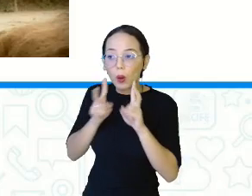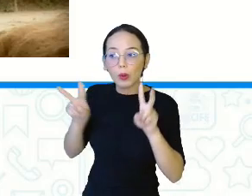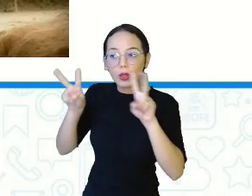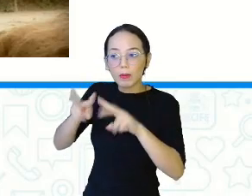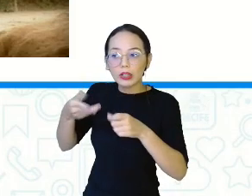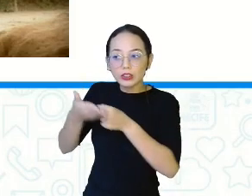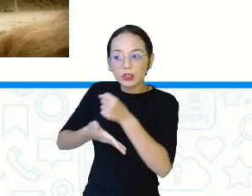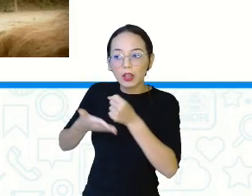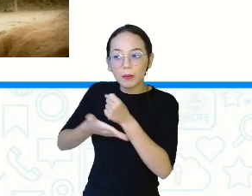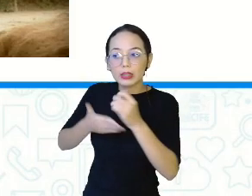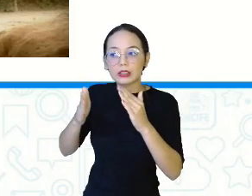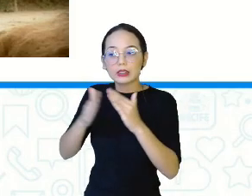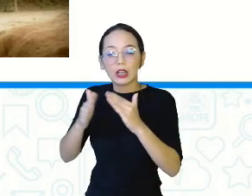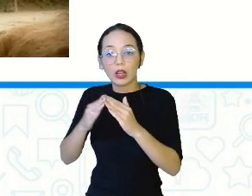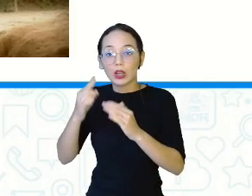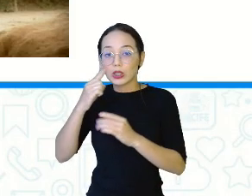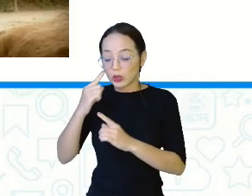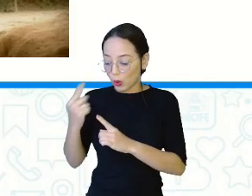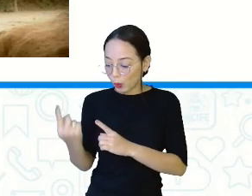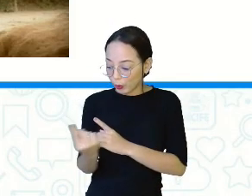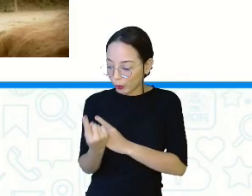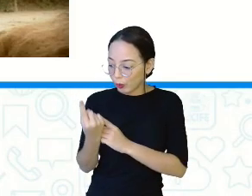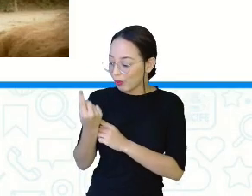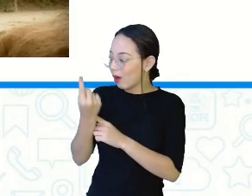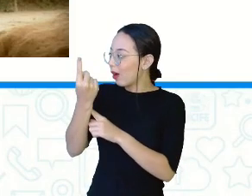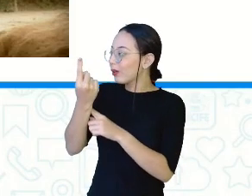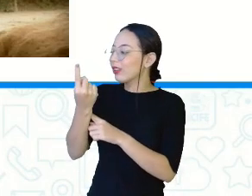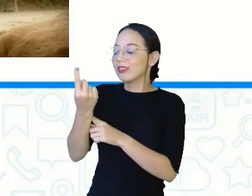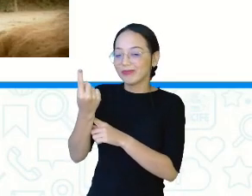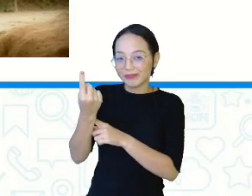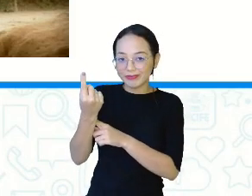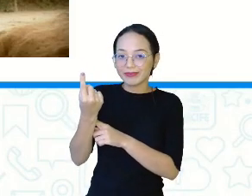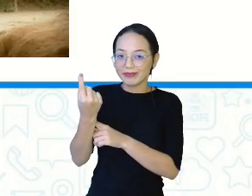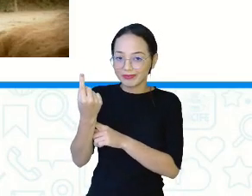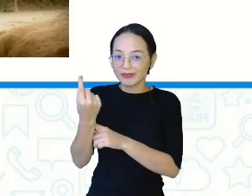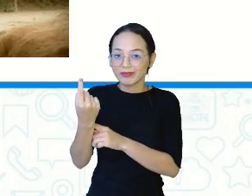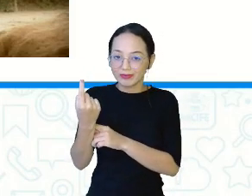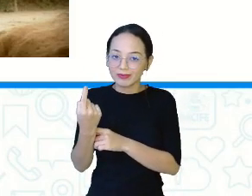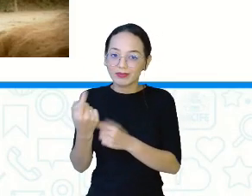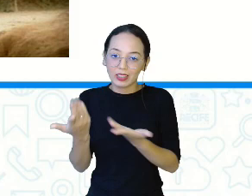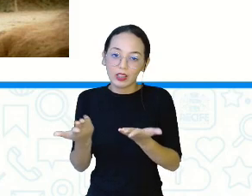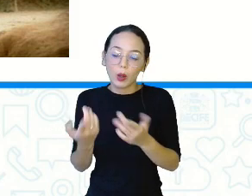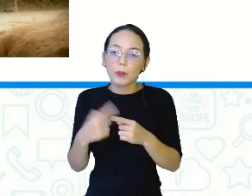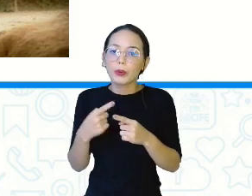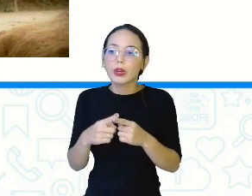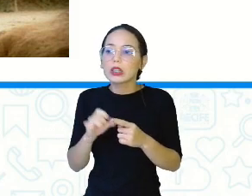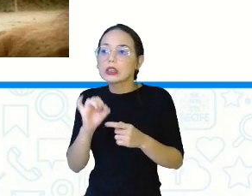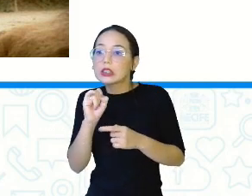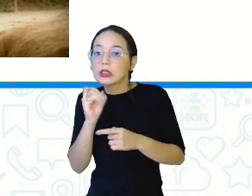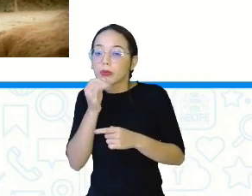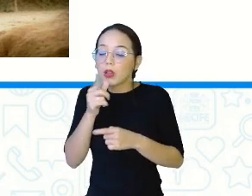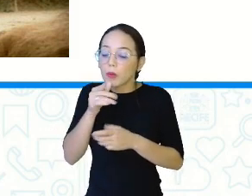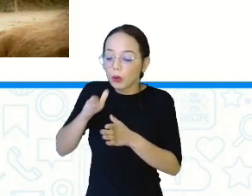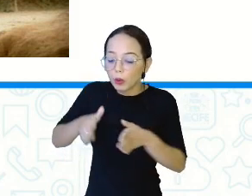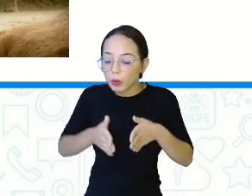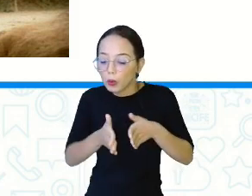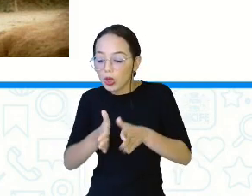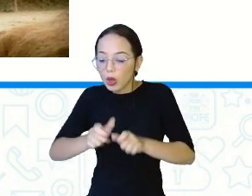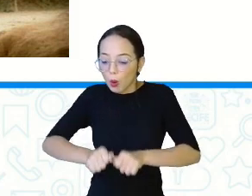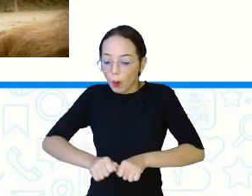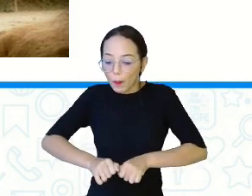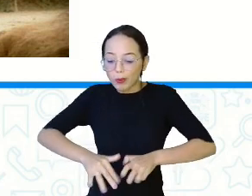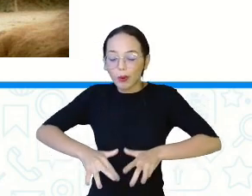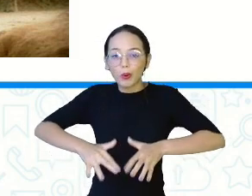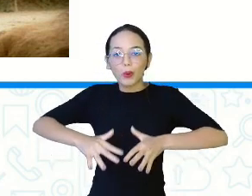da casa, ó, é bem mais alta do que o terreno ali. Porque quando esse rio ele